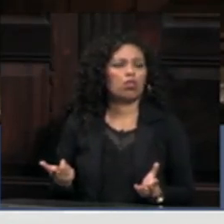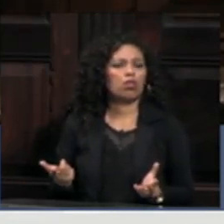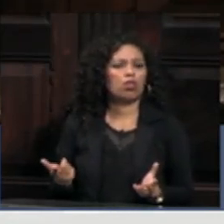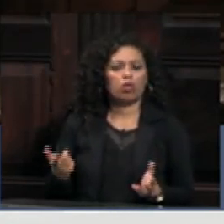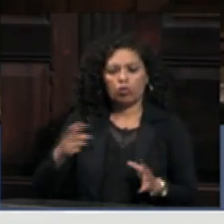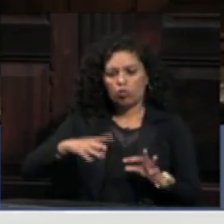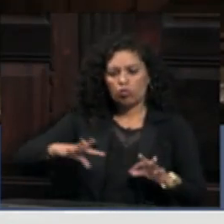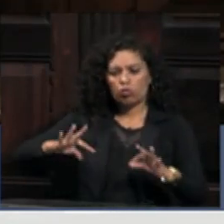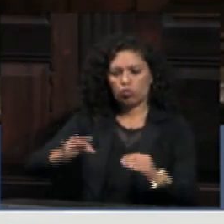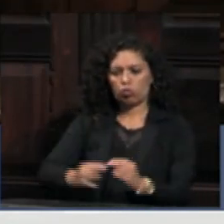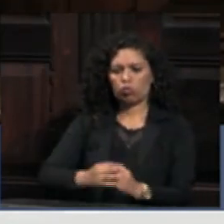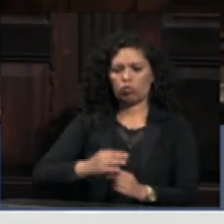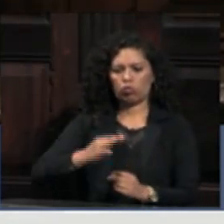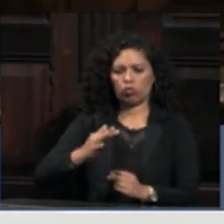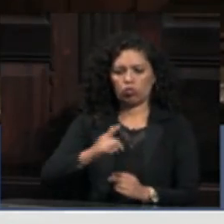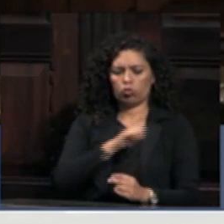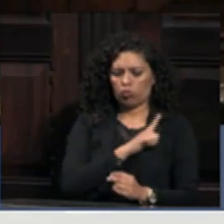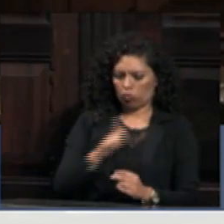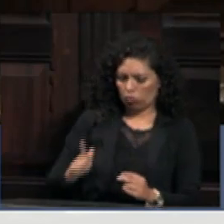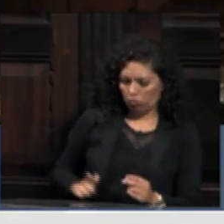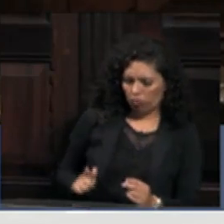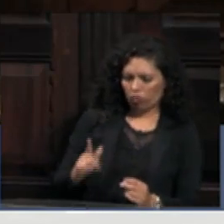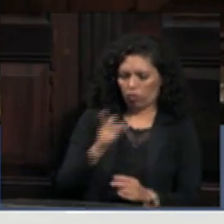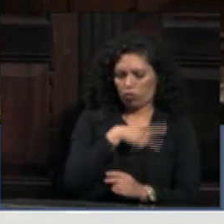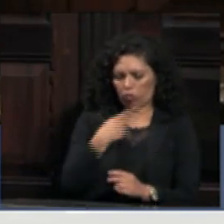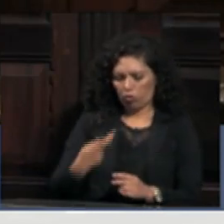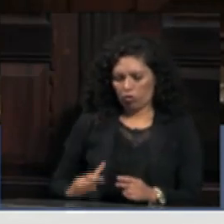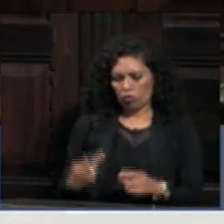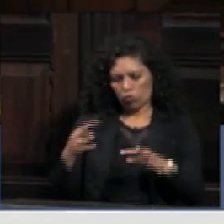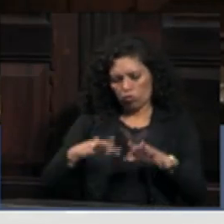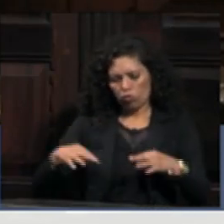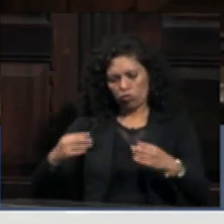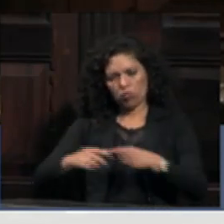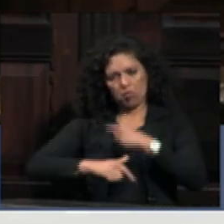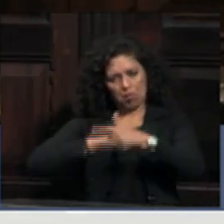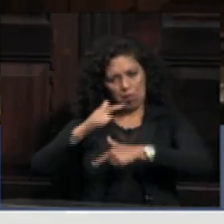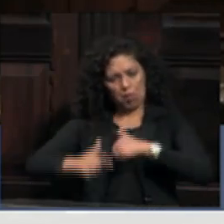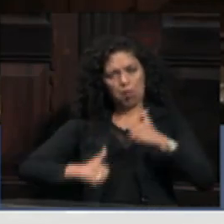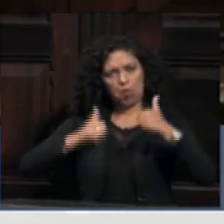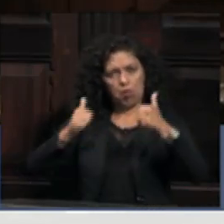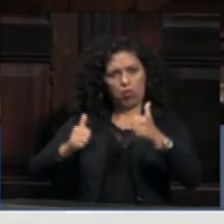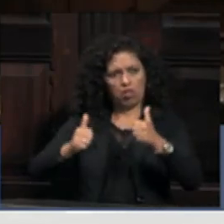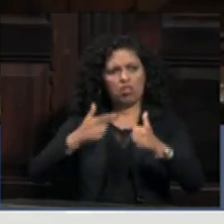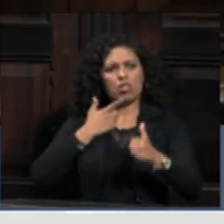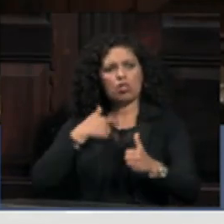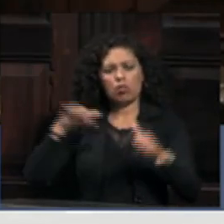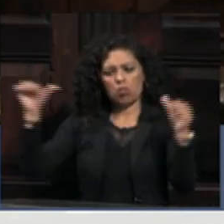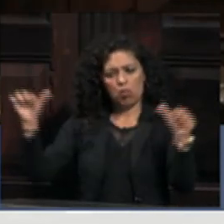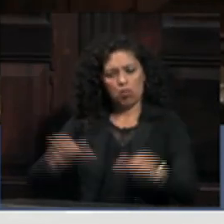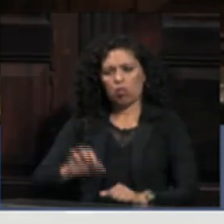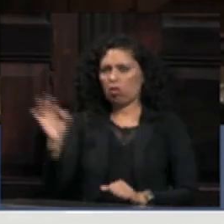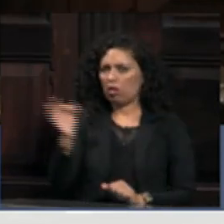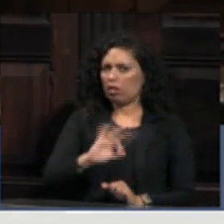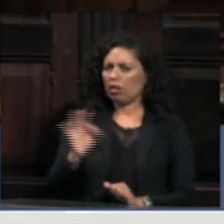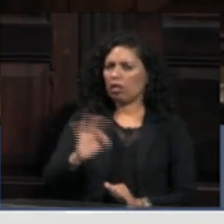governantes. Ninguém pode torcer para o quanto pior, melhor. Mas